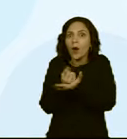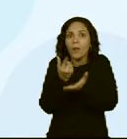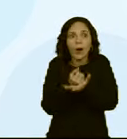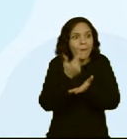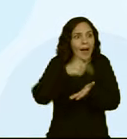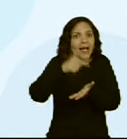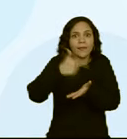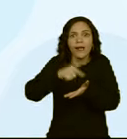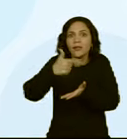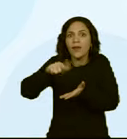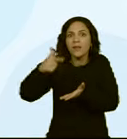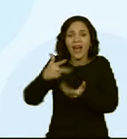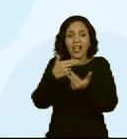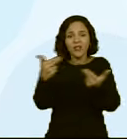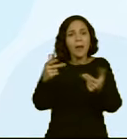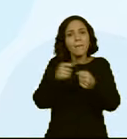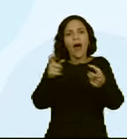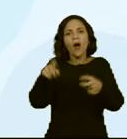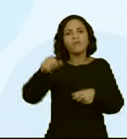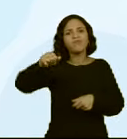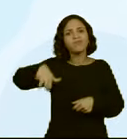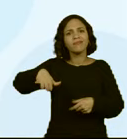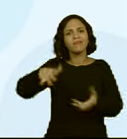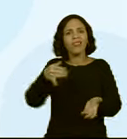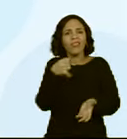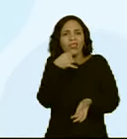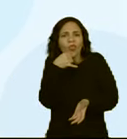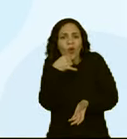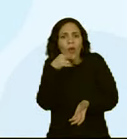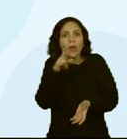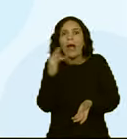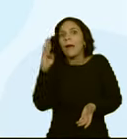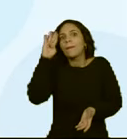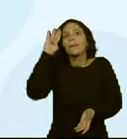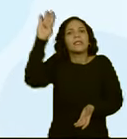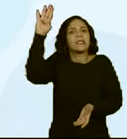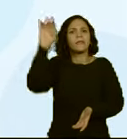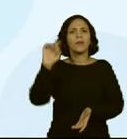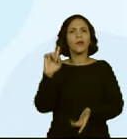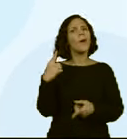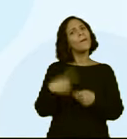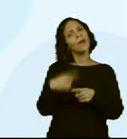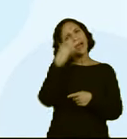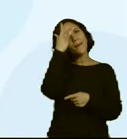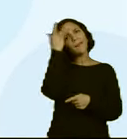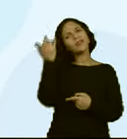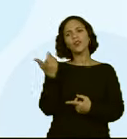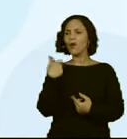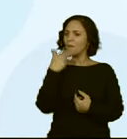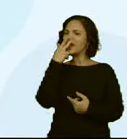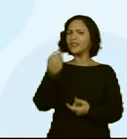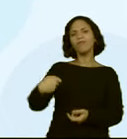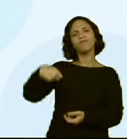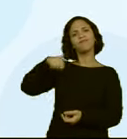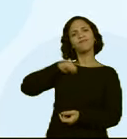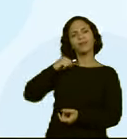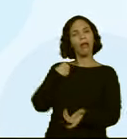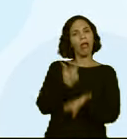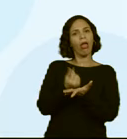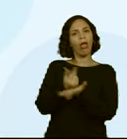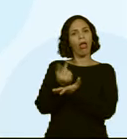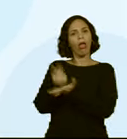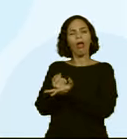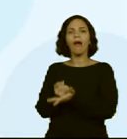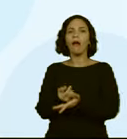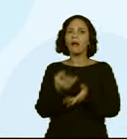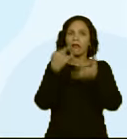em geral supérfulos Porque que as pessoas ficam consumistas né porque elas atribuem